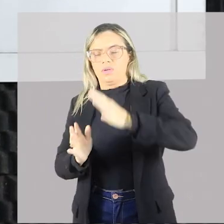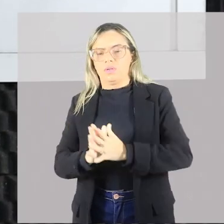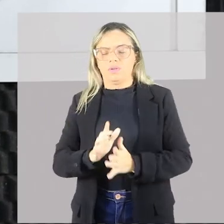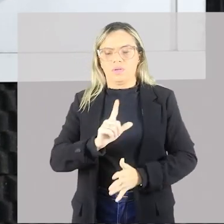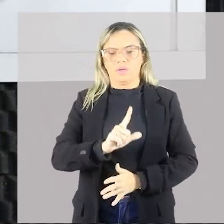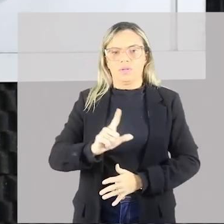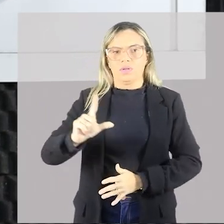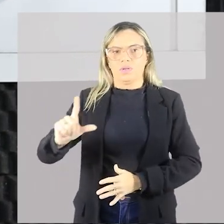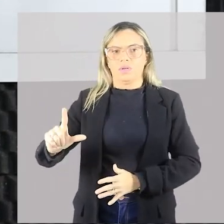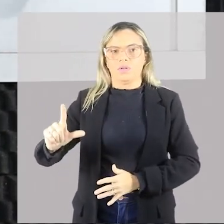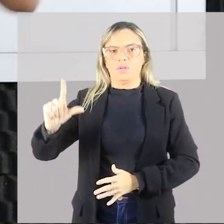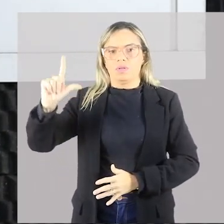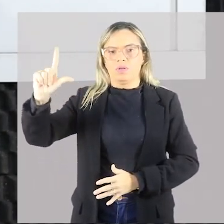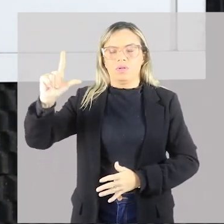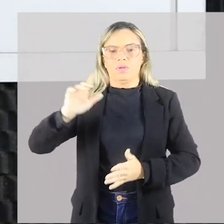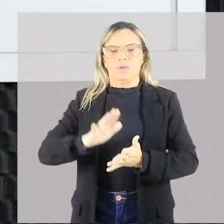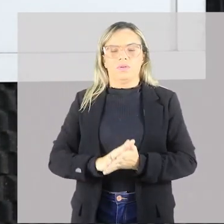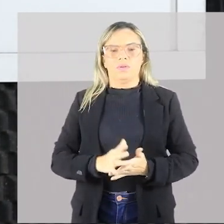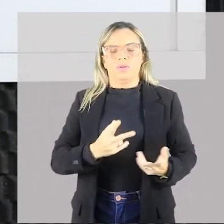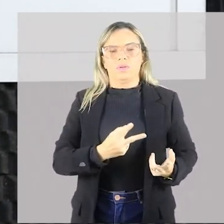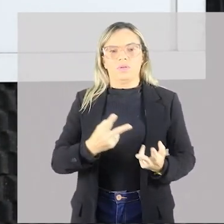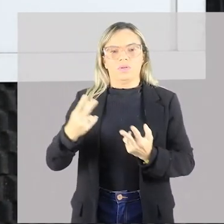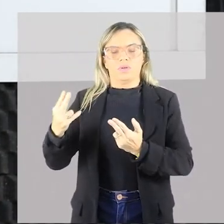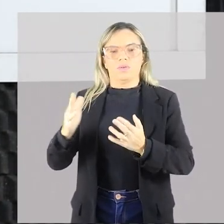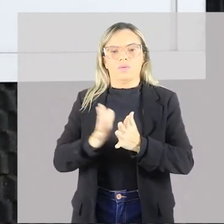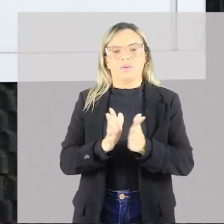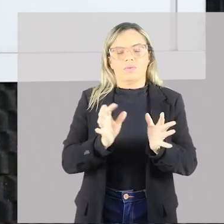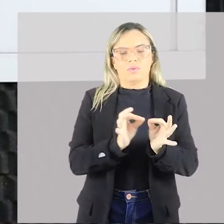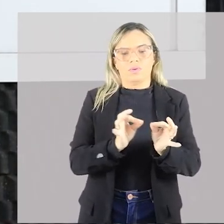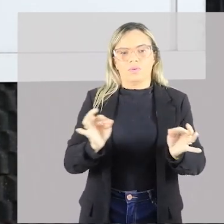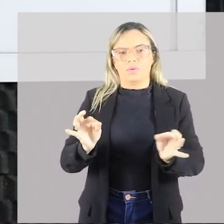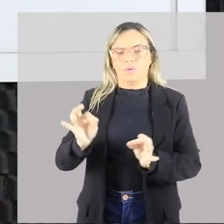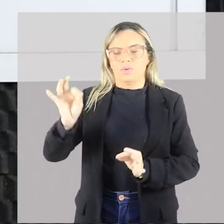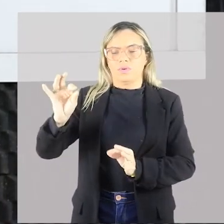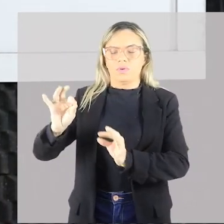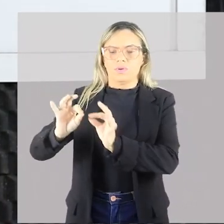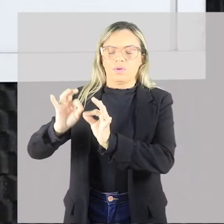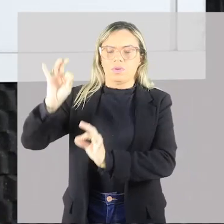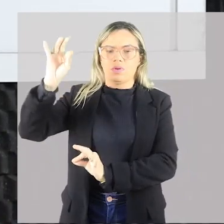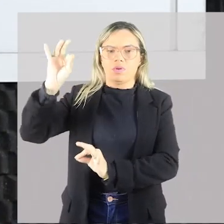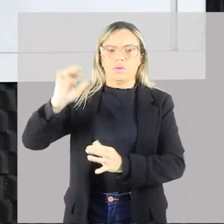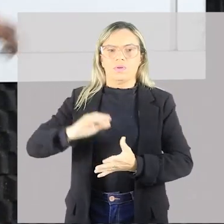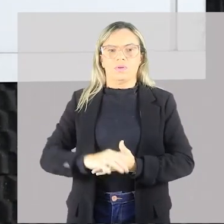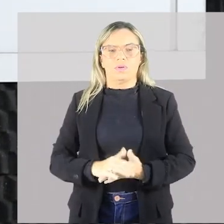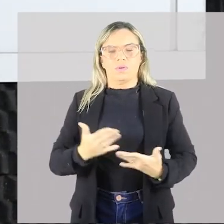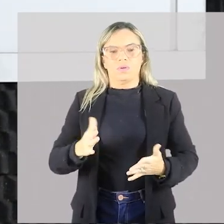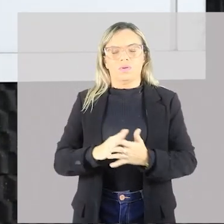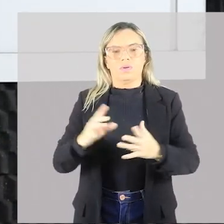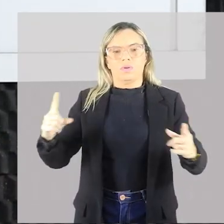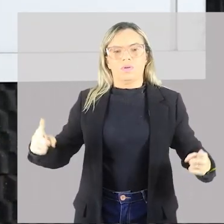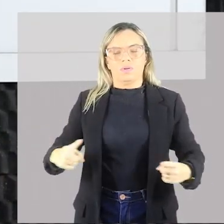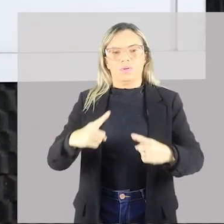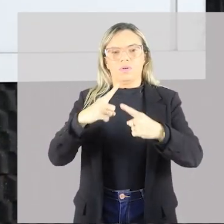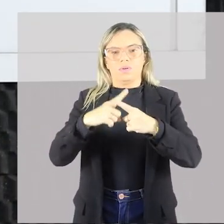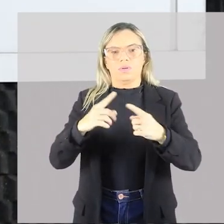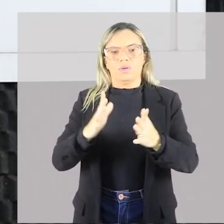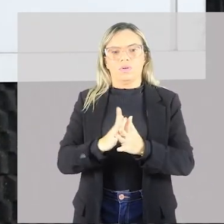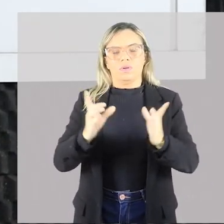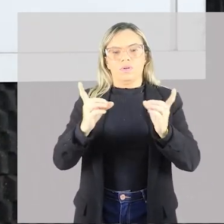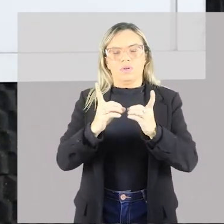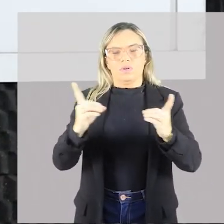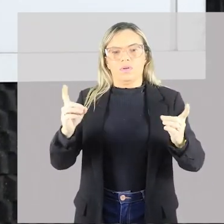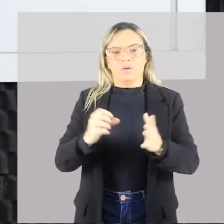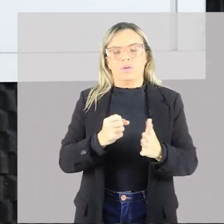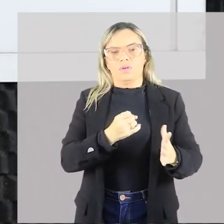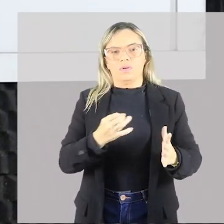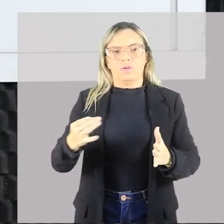é L e a altura é L. Se você multiplica as 3 dimensões, você não tem L ao cubo.